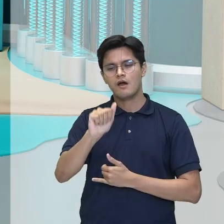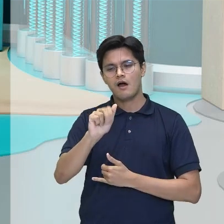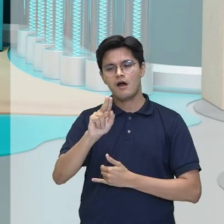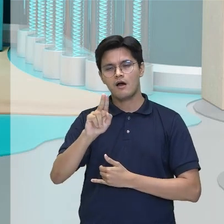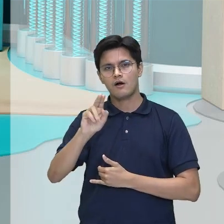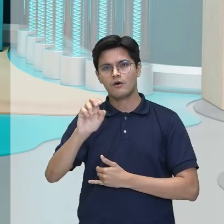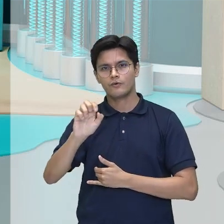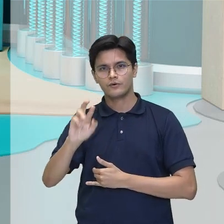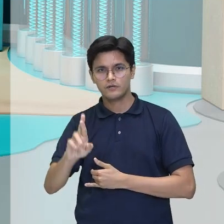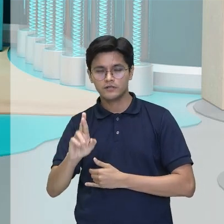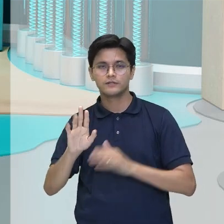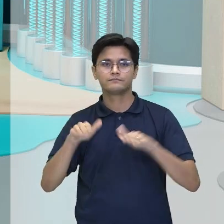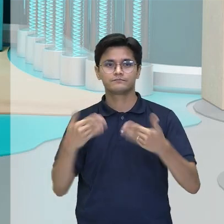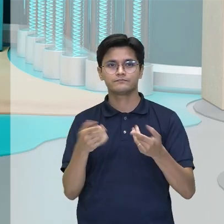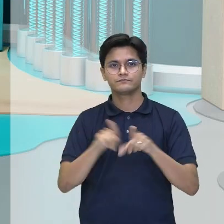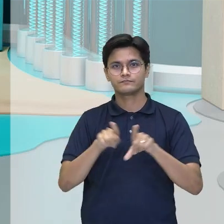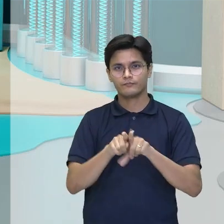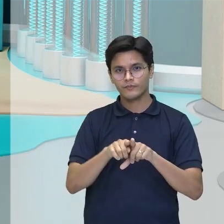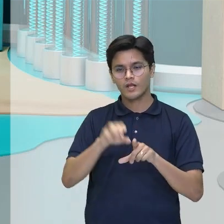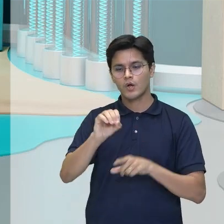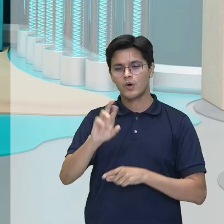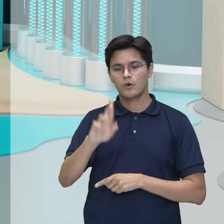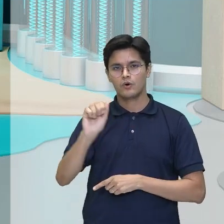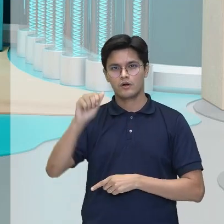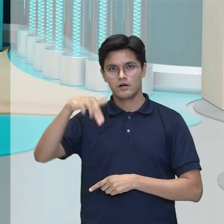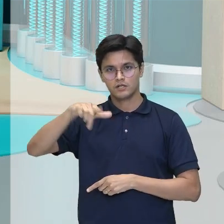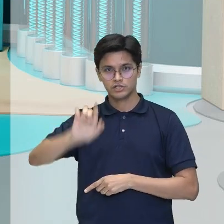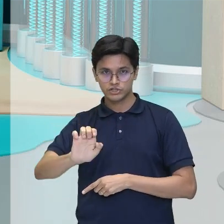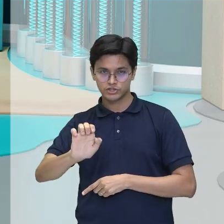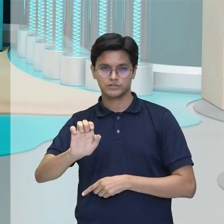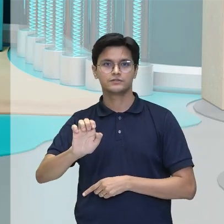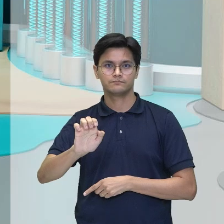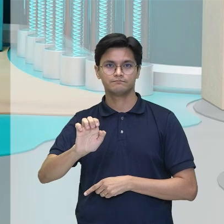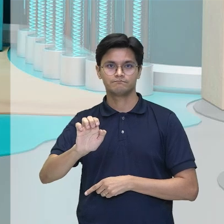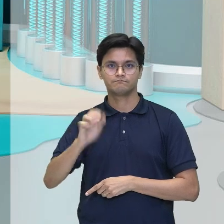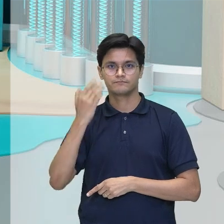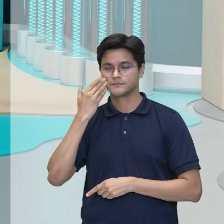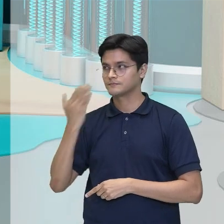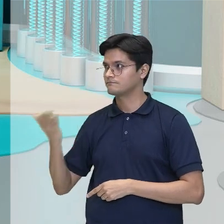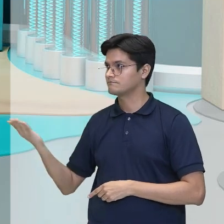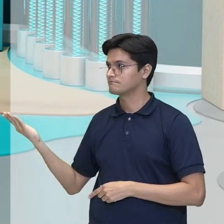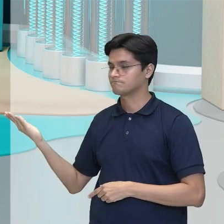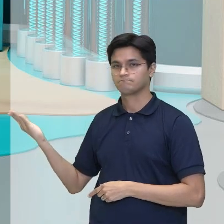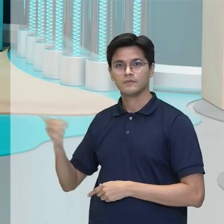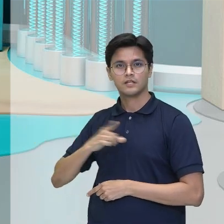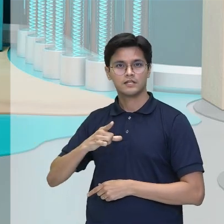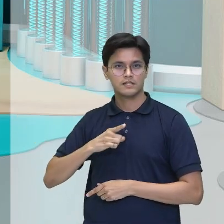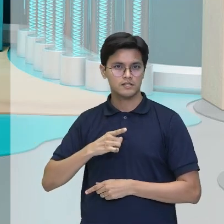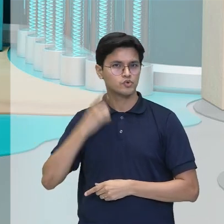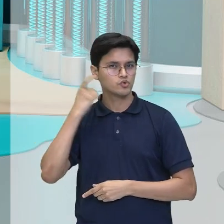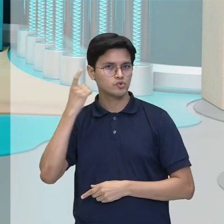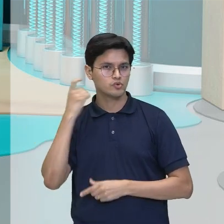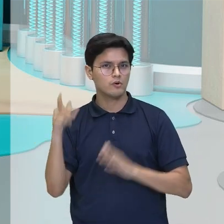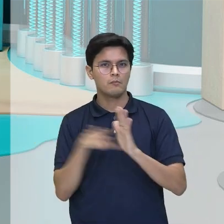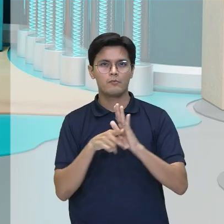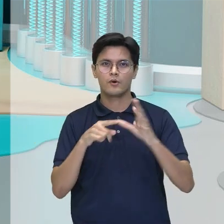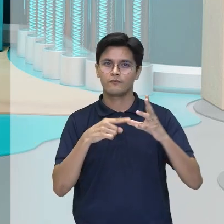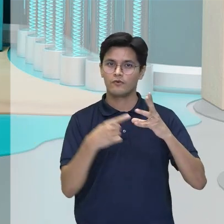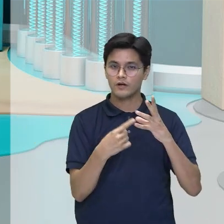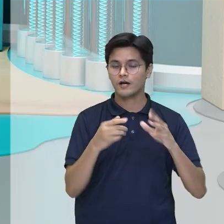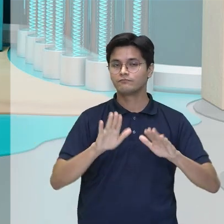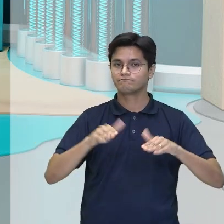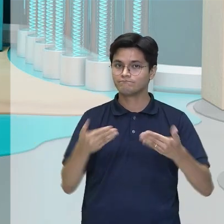orange. Orange. Então, quando eu falo bem redondinho, né, aqui, com som de vogal, eu vou utilizar o an.